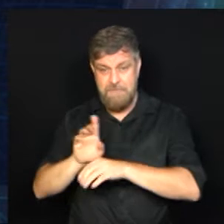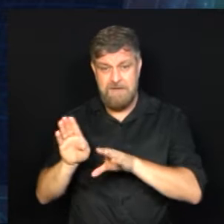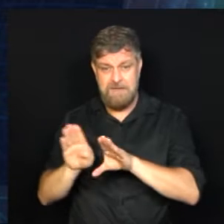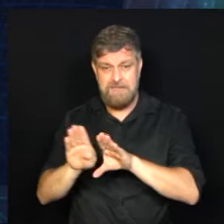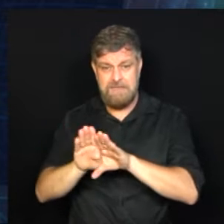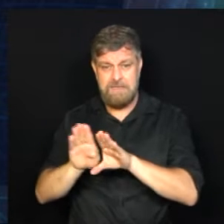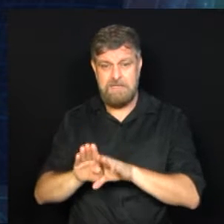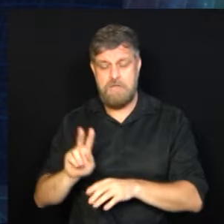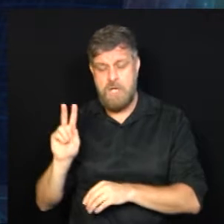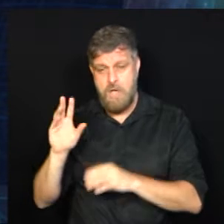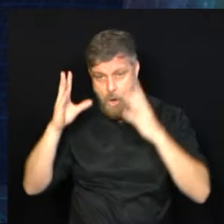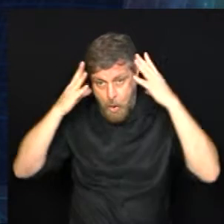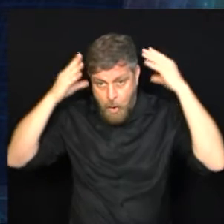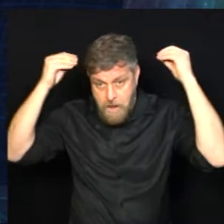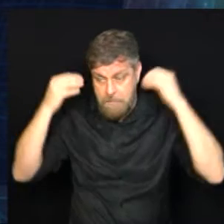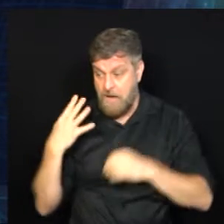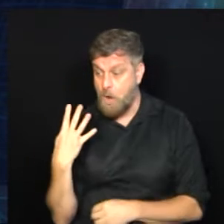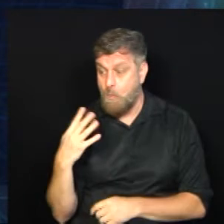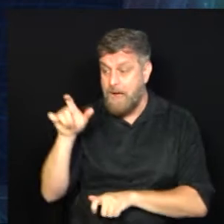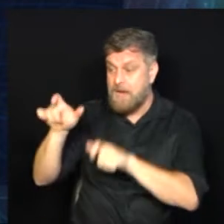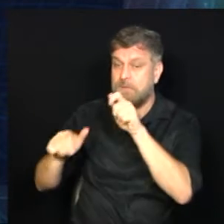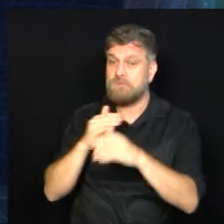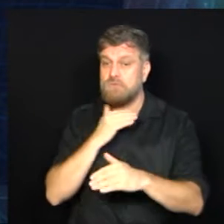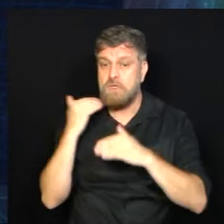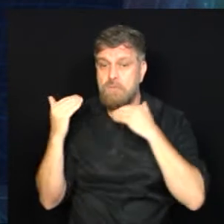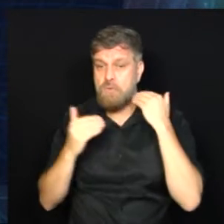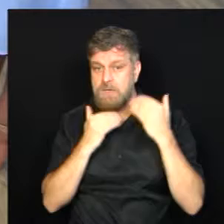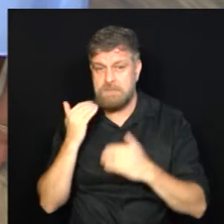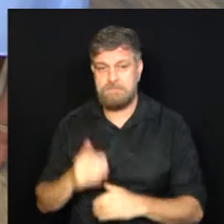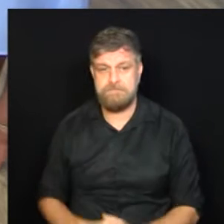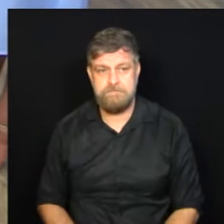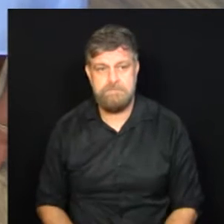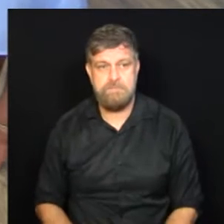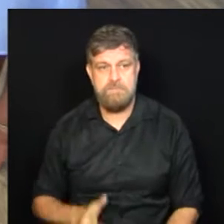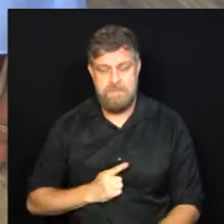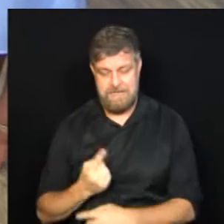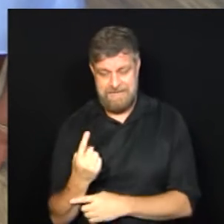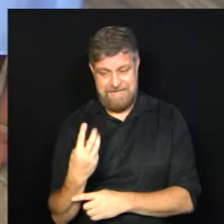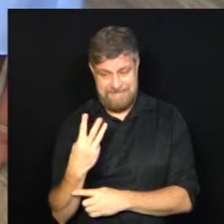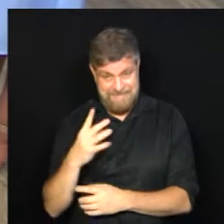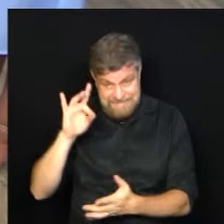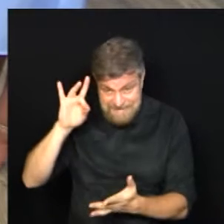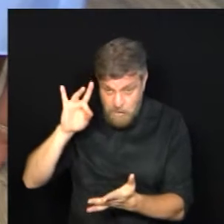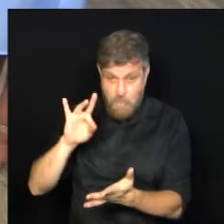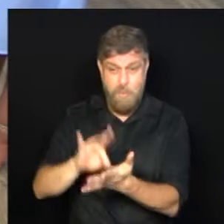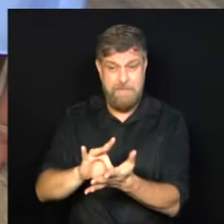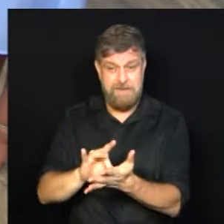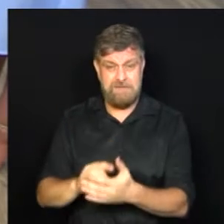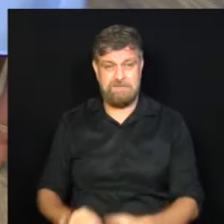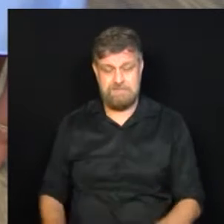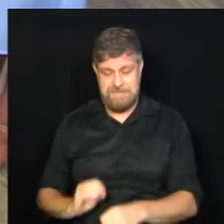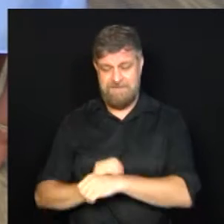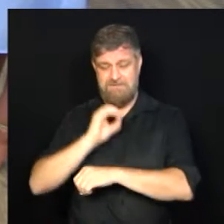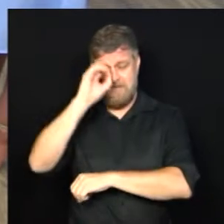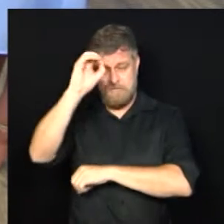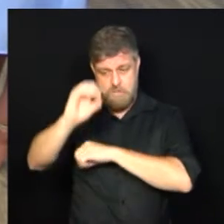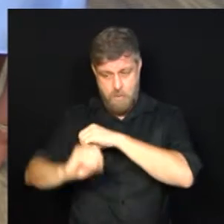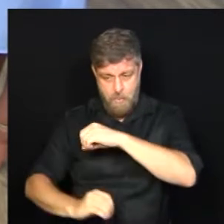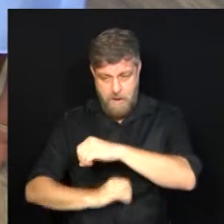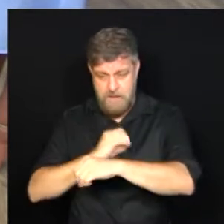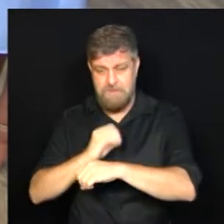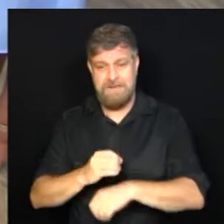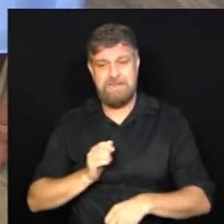Olambra com 4 óbitos. Em relação aos óbitos, 13 foram confirmados nessas últimas 24 horas